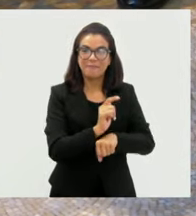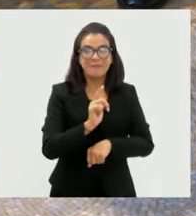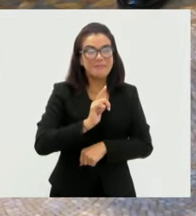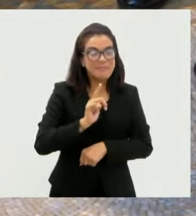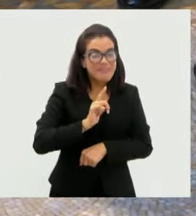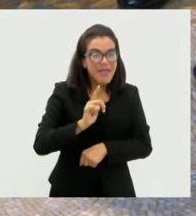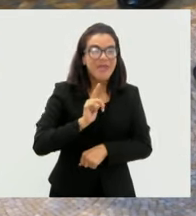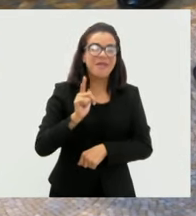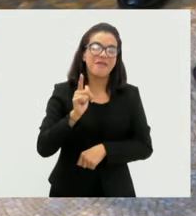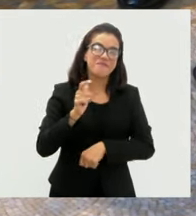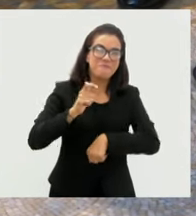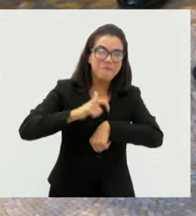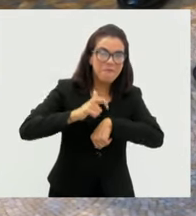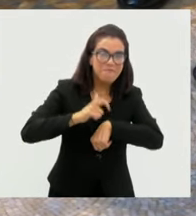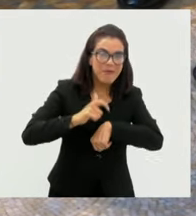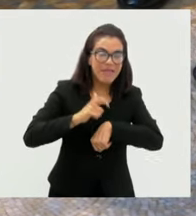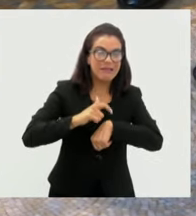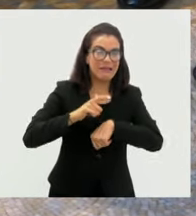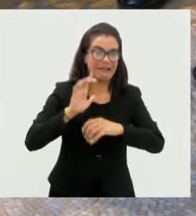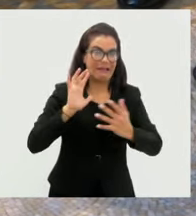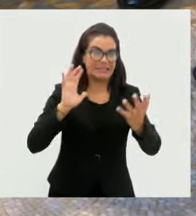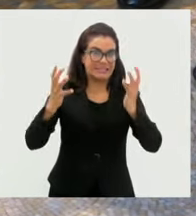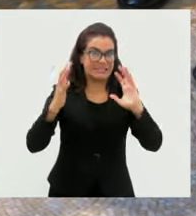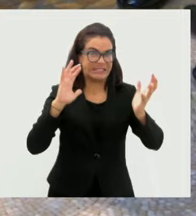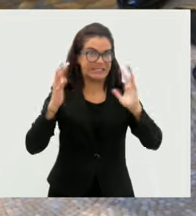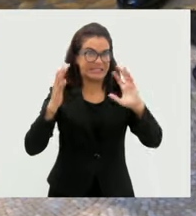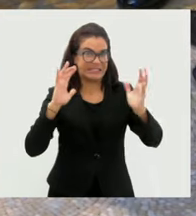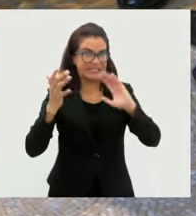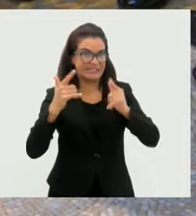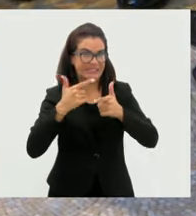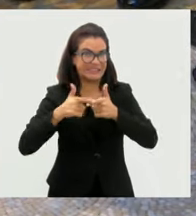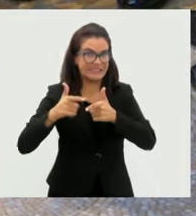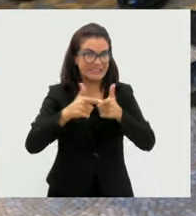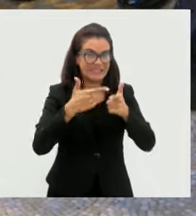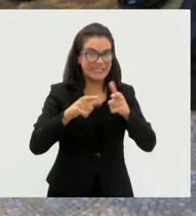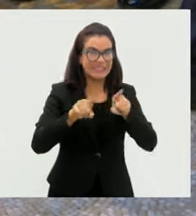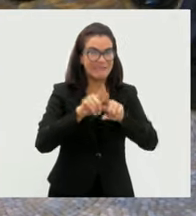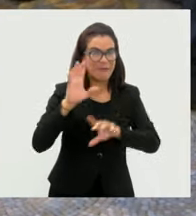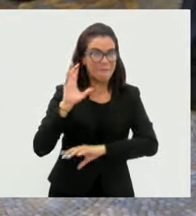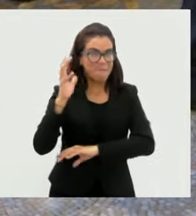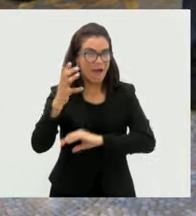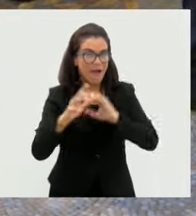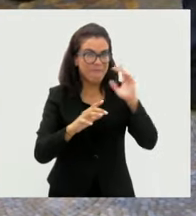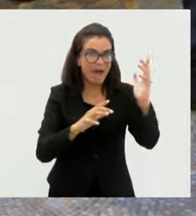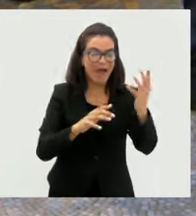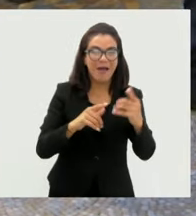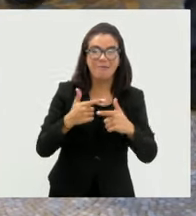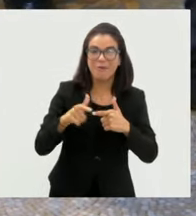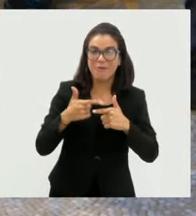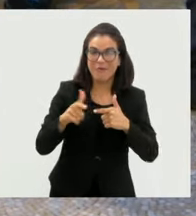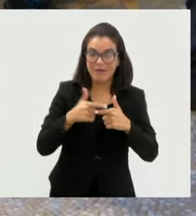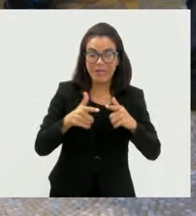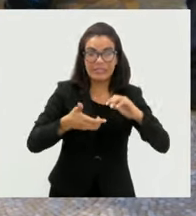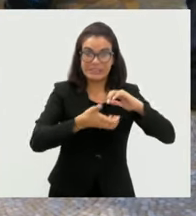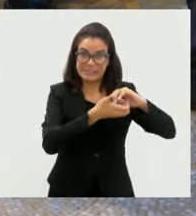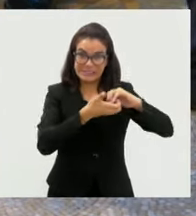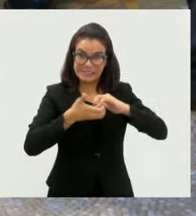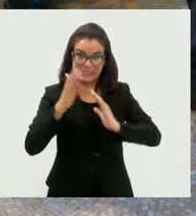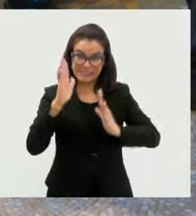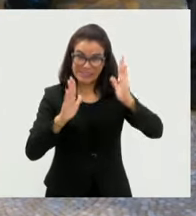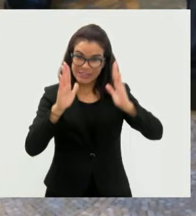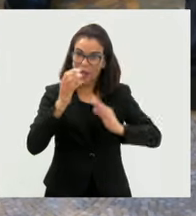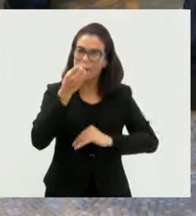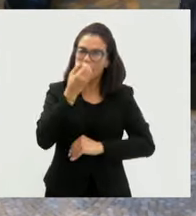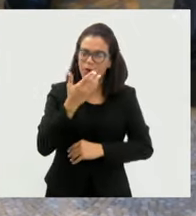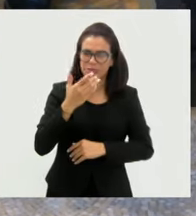inspiração da crise climática e da crise ambiental e viu que o telhado verde era uma coisa boa. Mas mudou